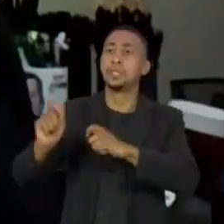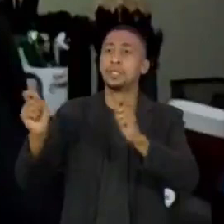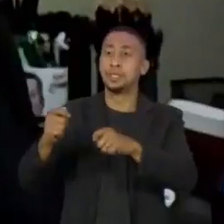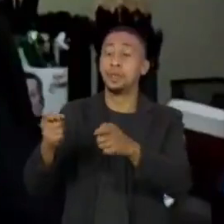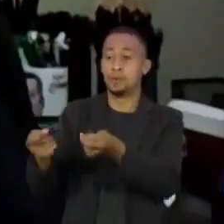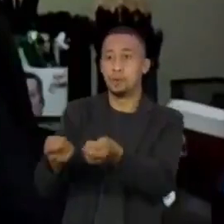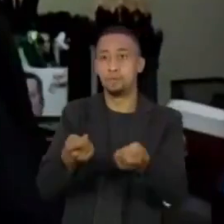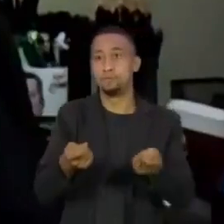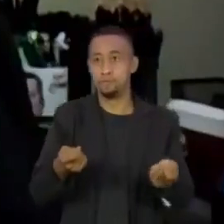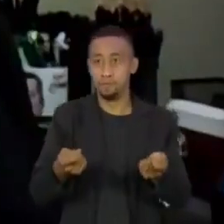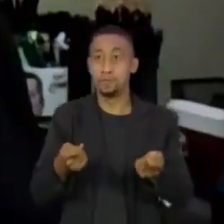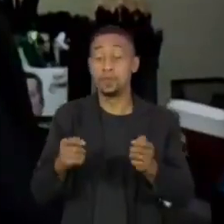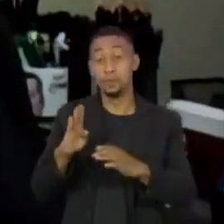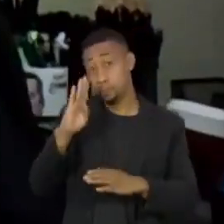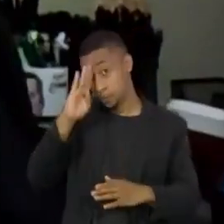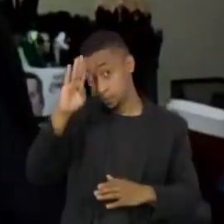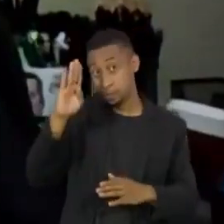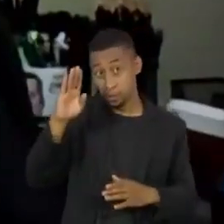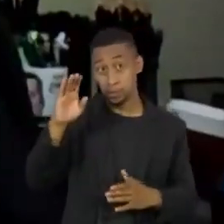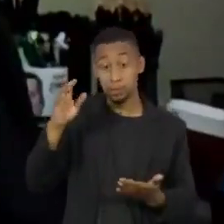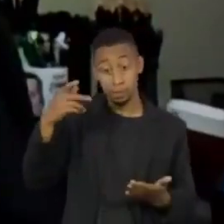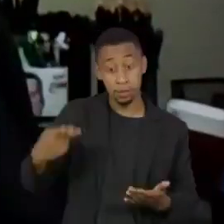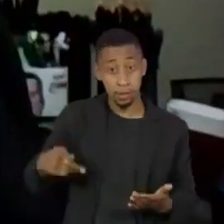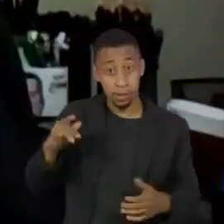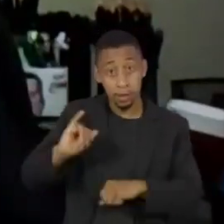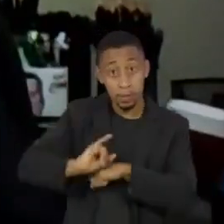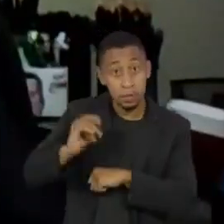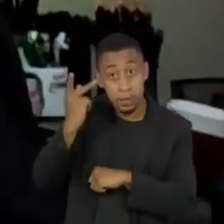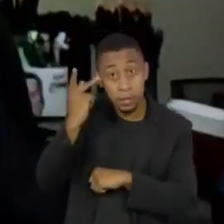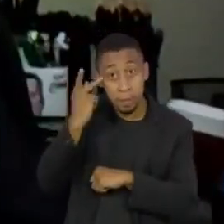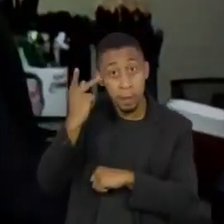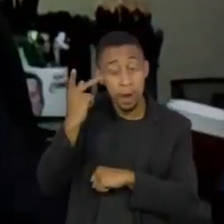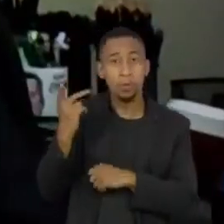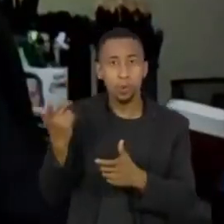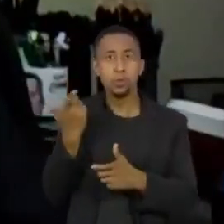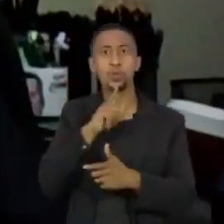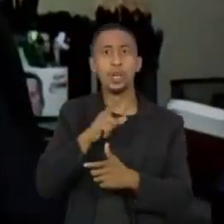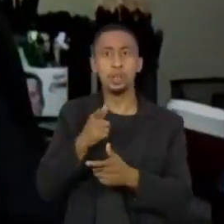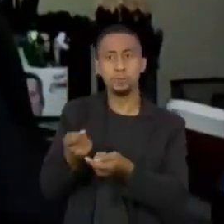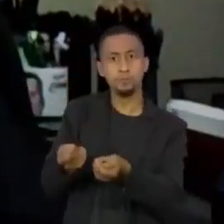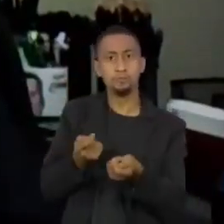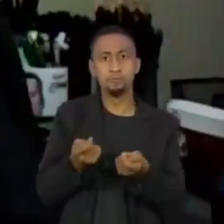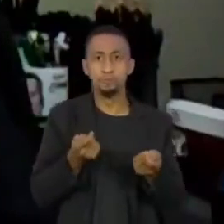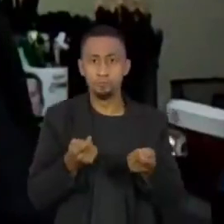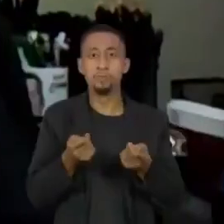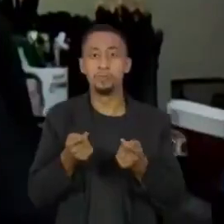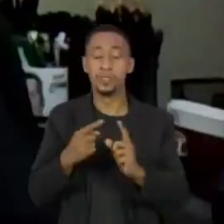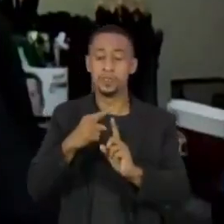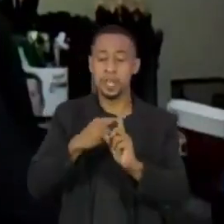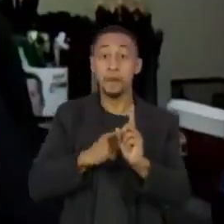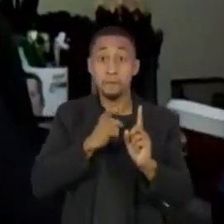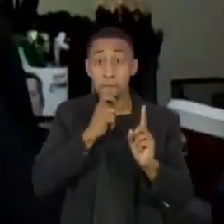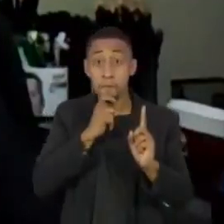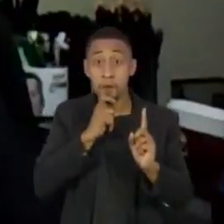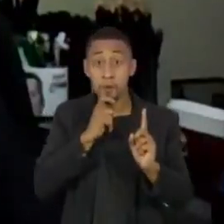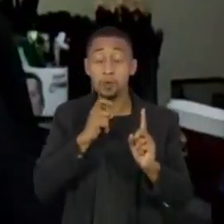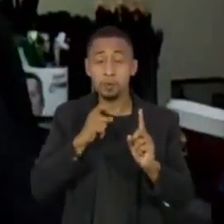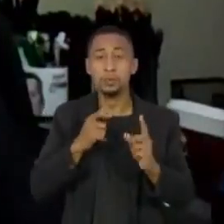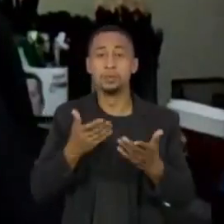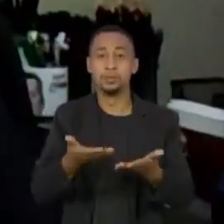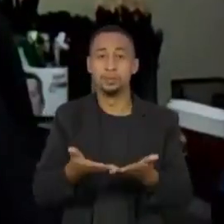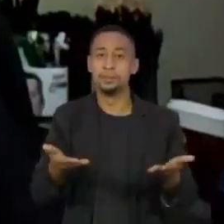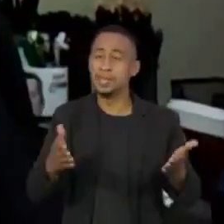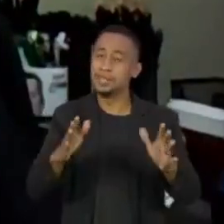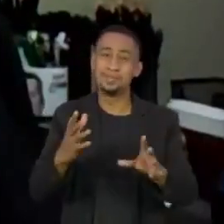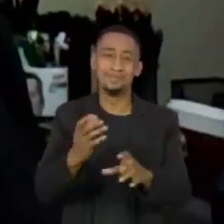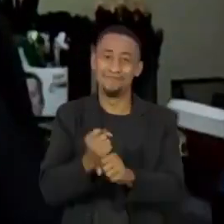município de São Paulo, que é aquele que tem toda essa estrutura local. E, por outro lado, nós não temos ainda o